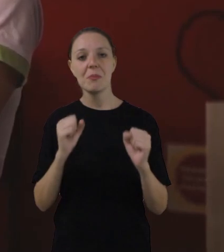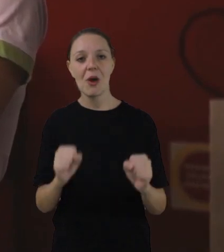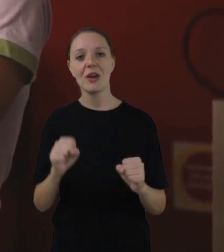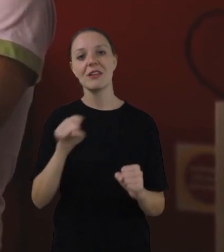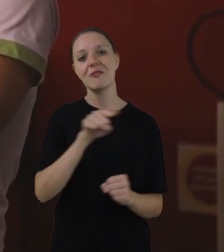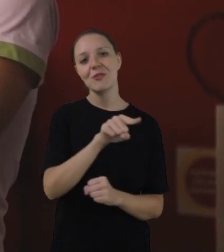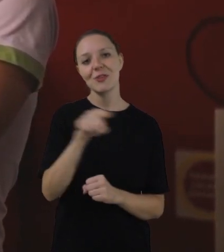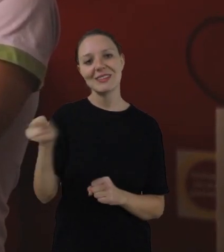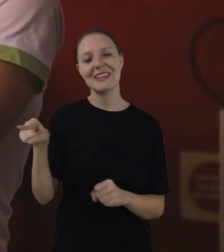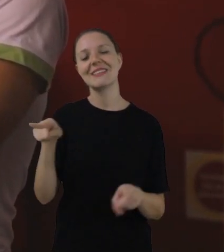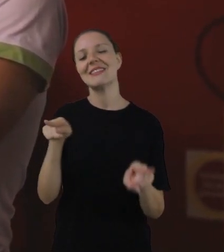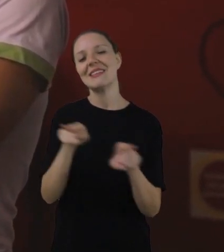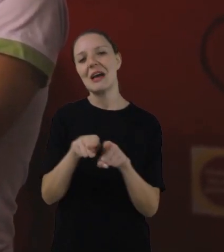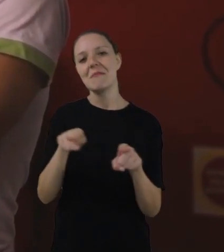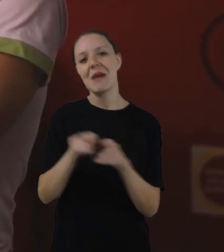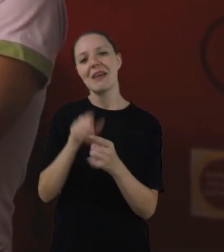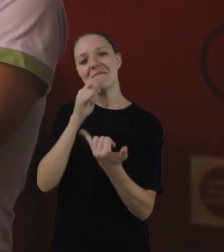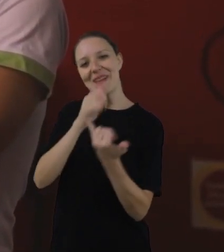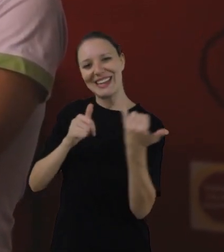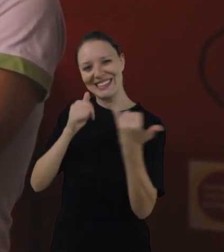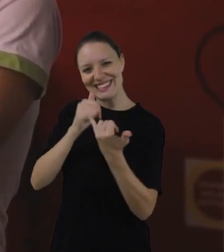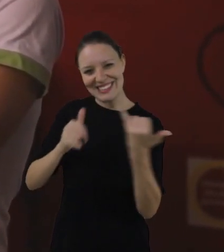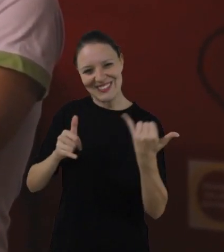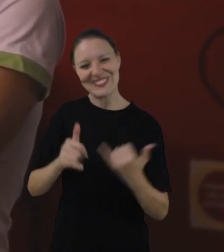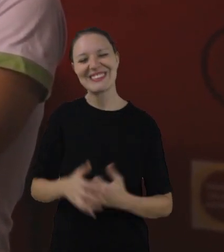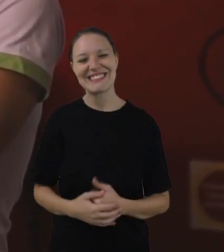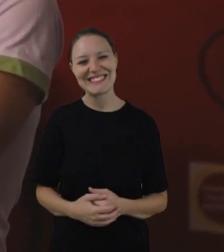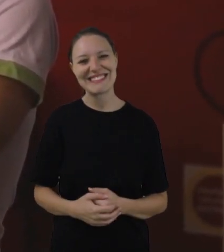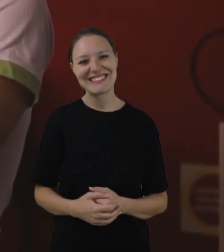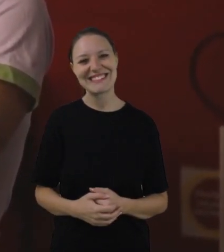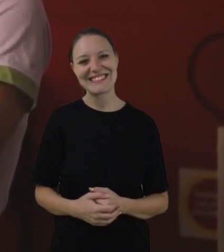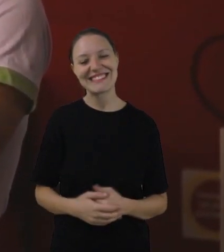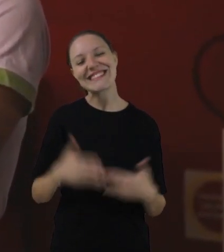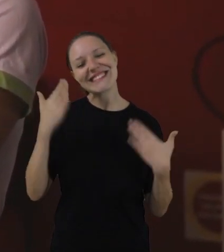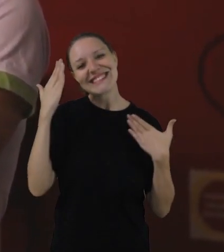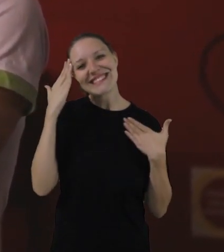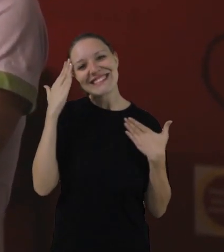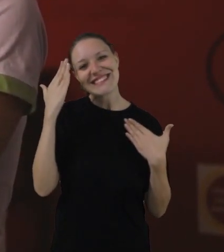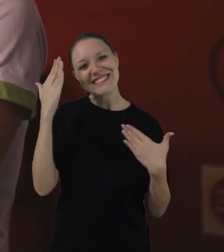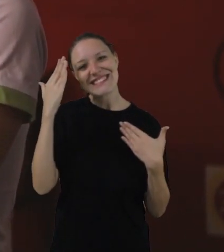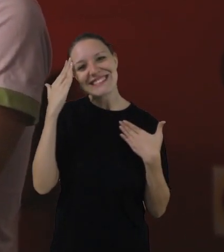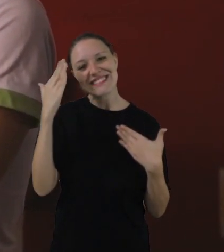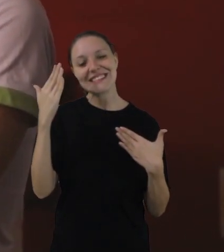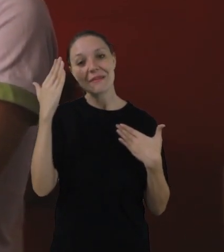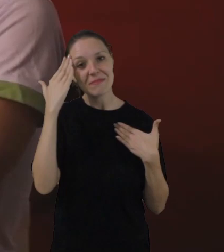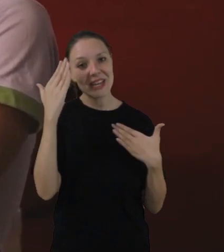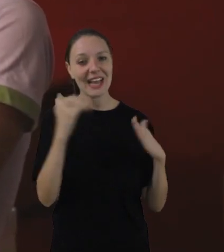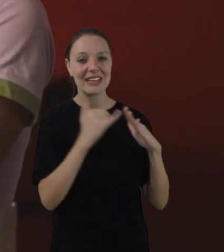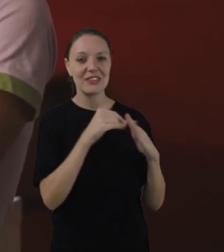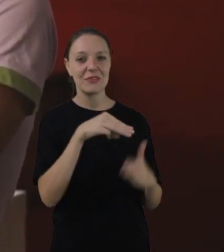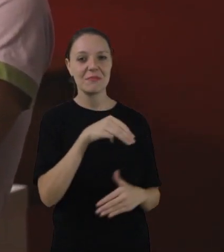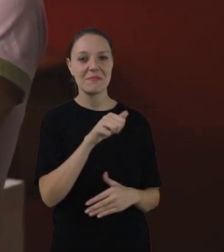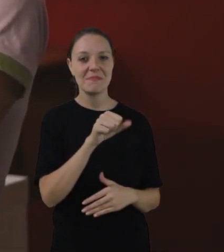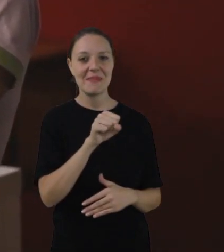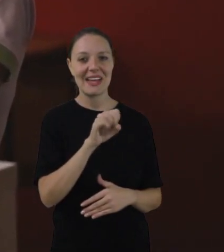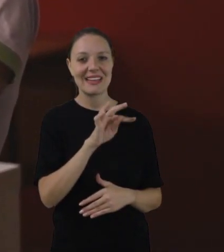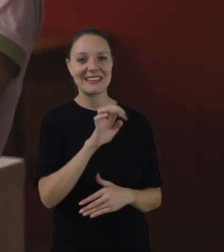inquietação que tem em vocês também, né? Tá bem? Muito obrigada. Então, obrigado, Instituto Master, pela